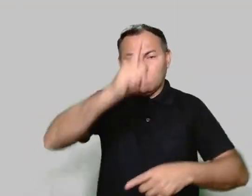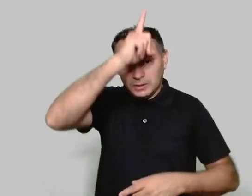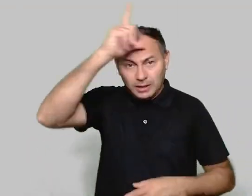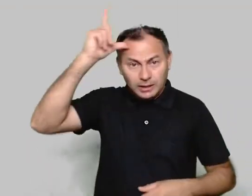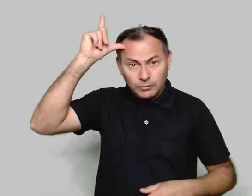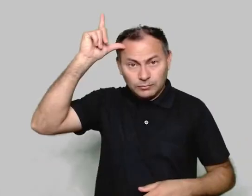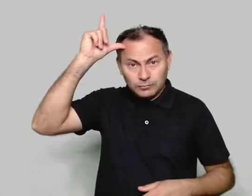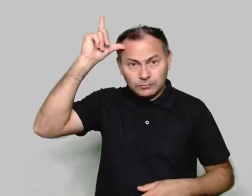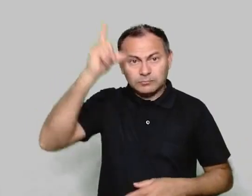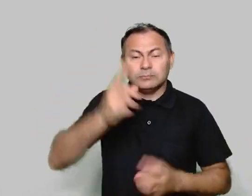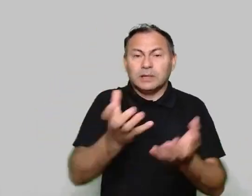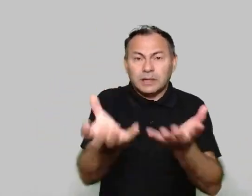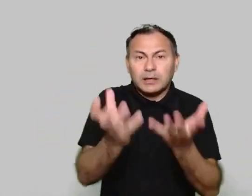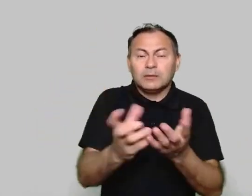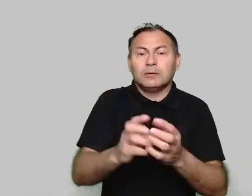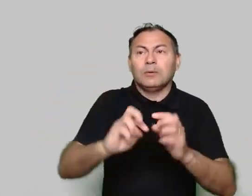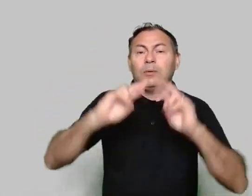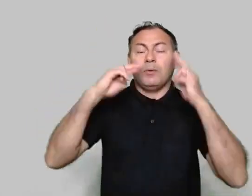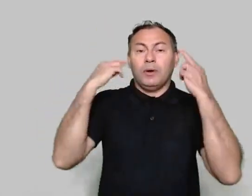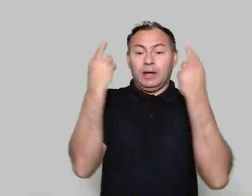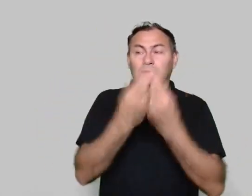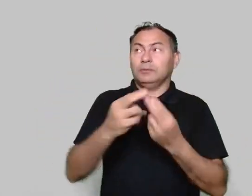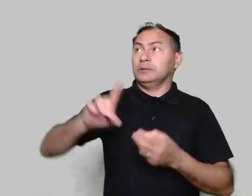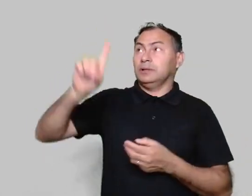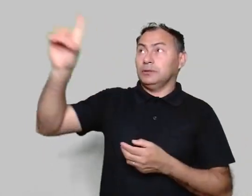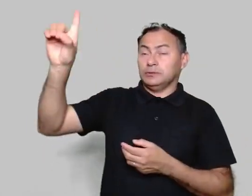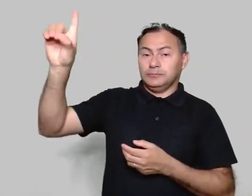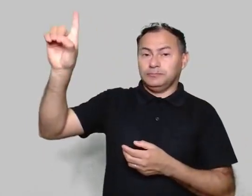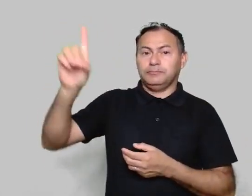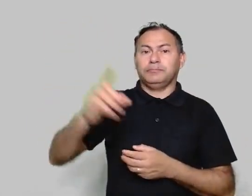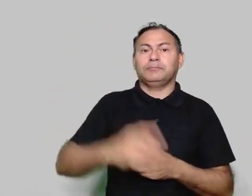aos leigos procurar o reino de Deus